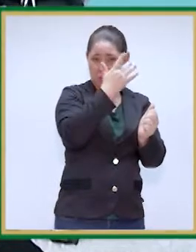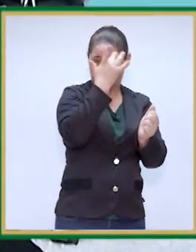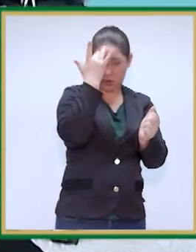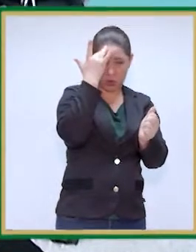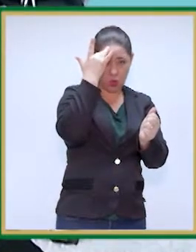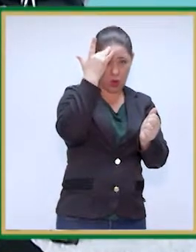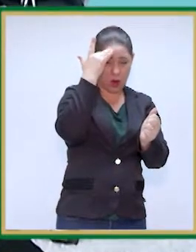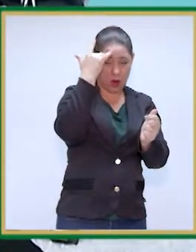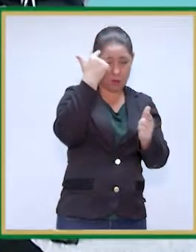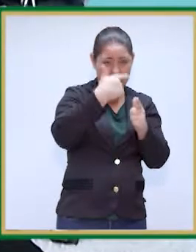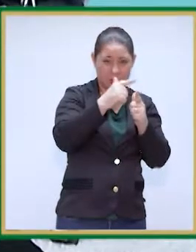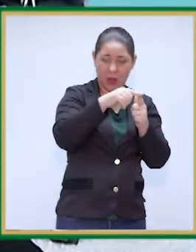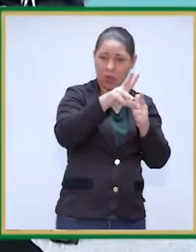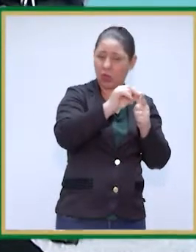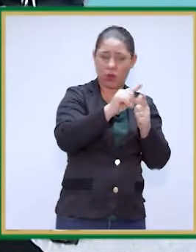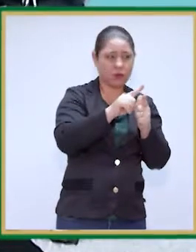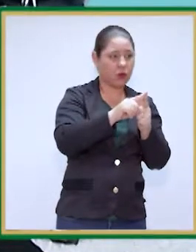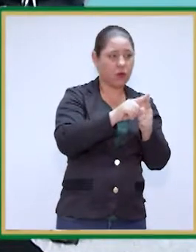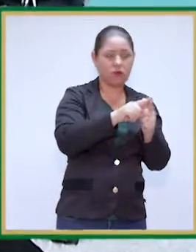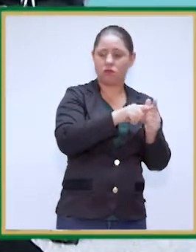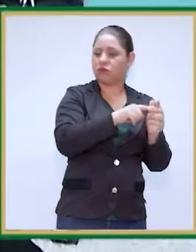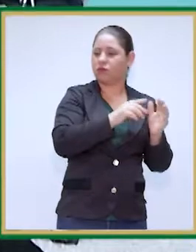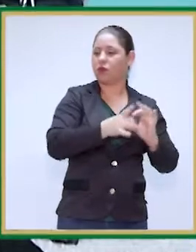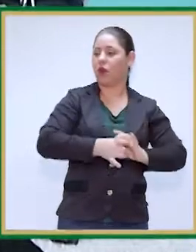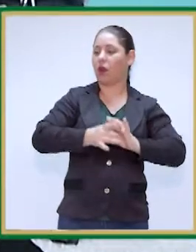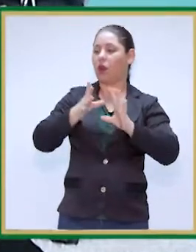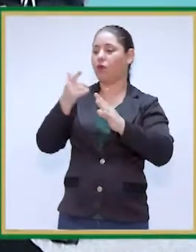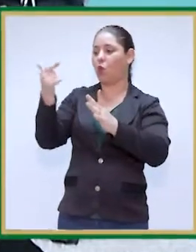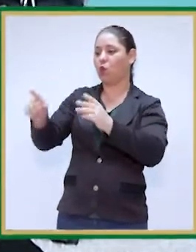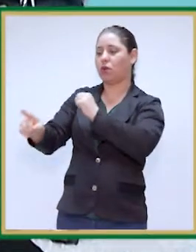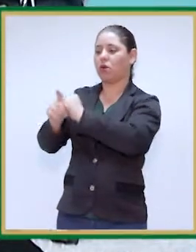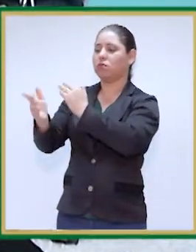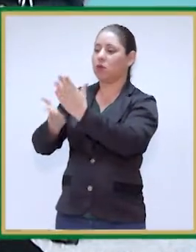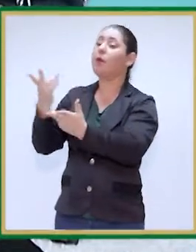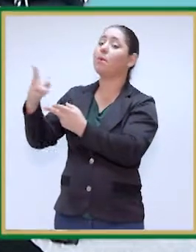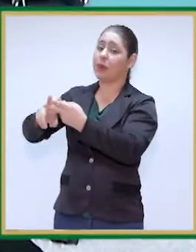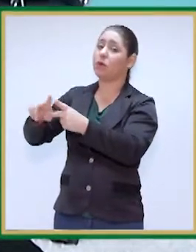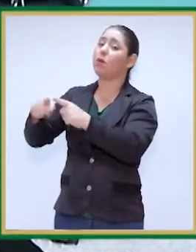prisional, menos de 5% voltam